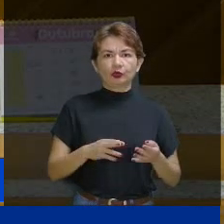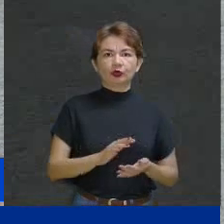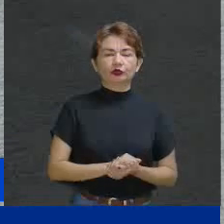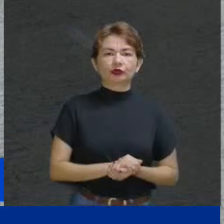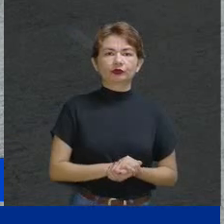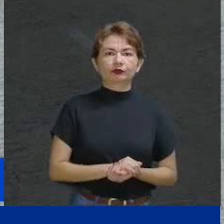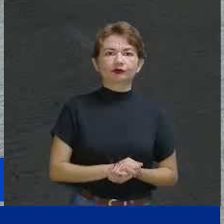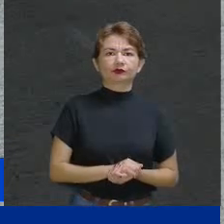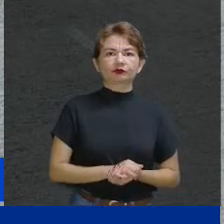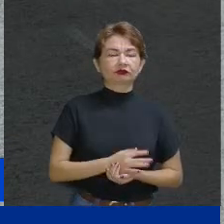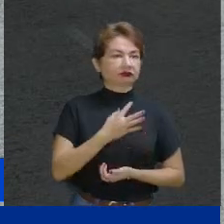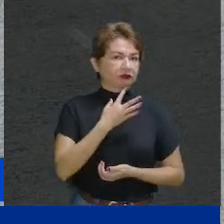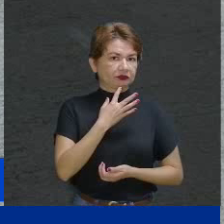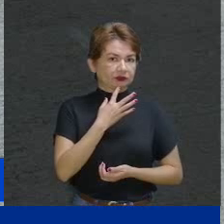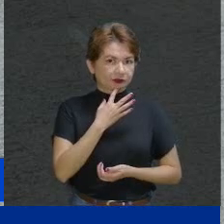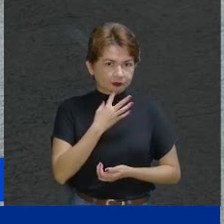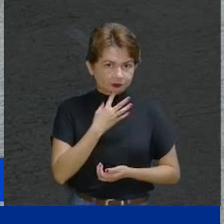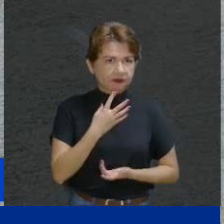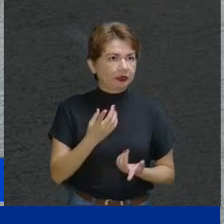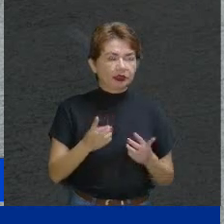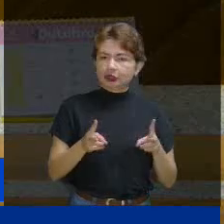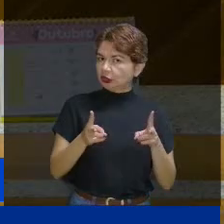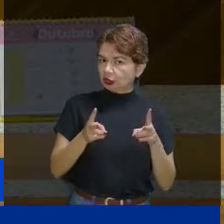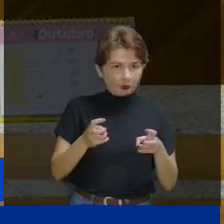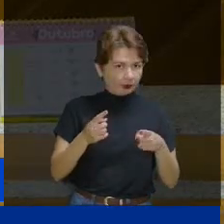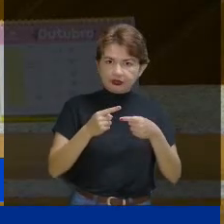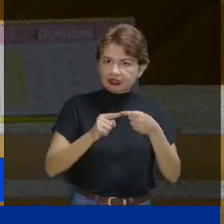Não identifiquei divergência. Plenário.